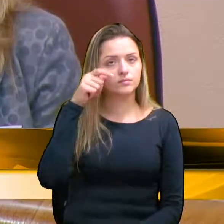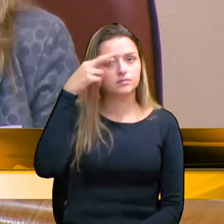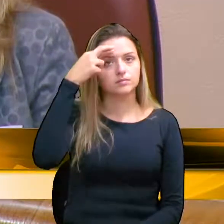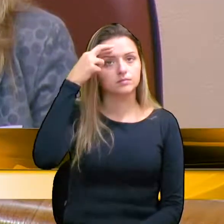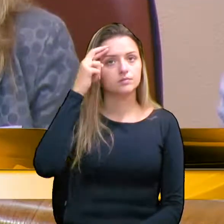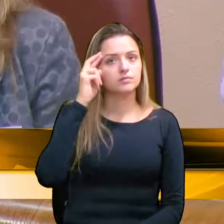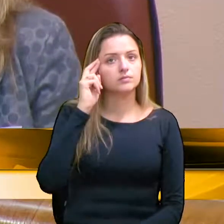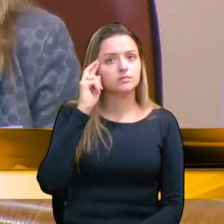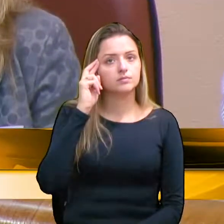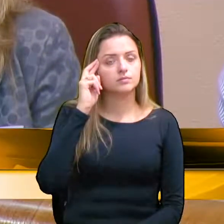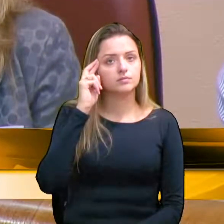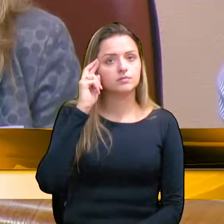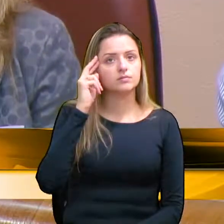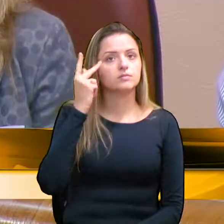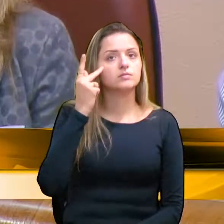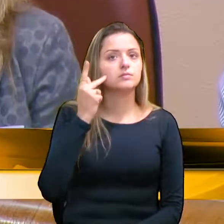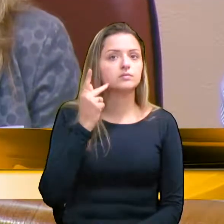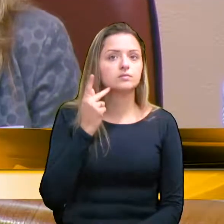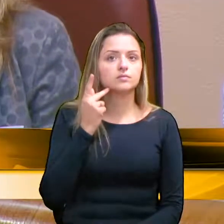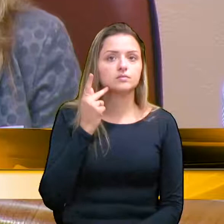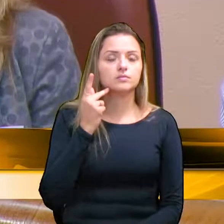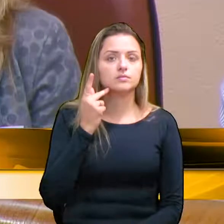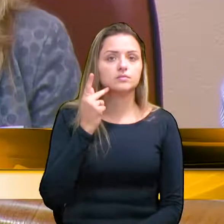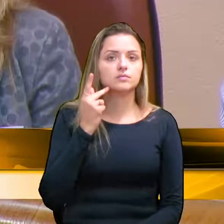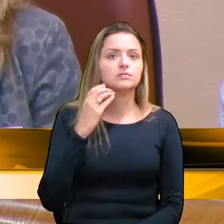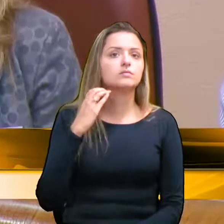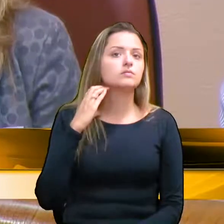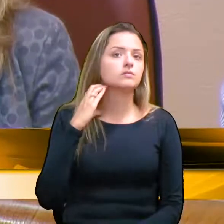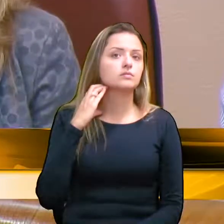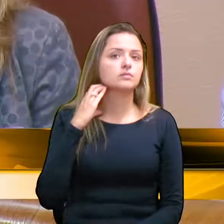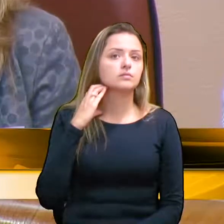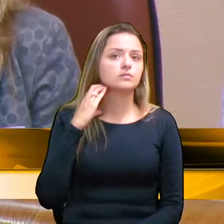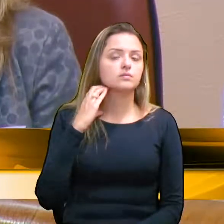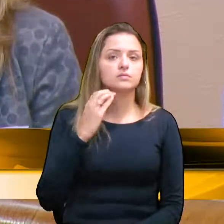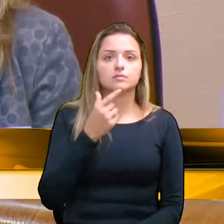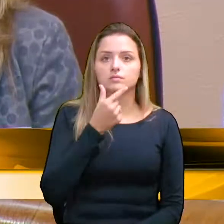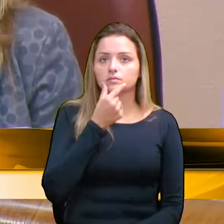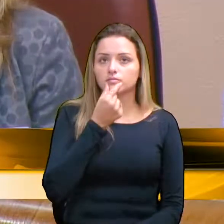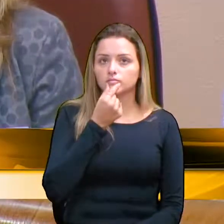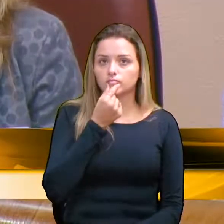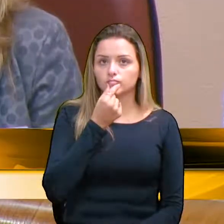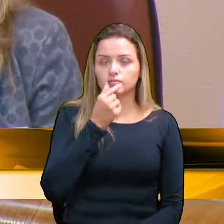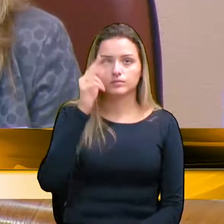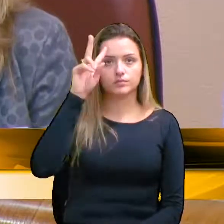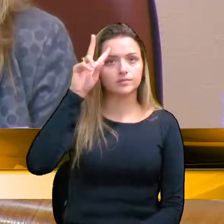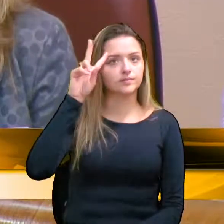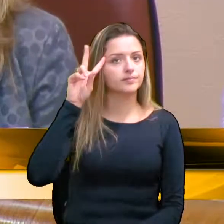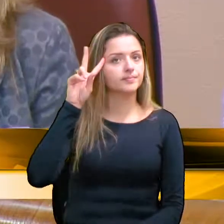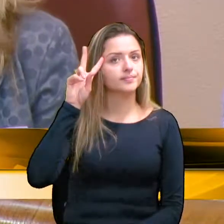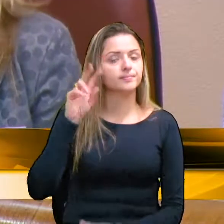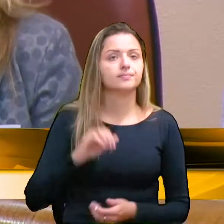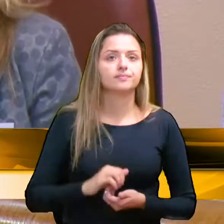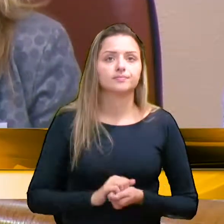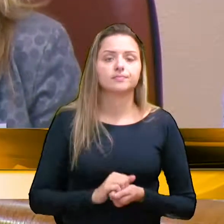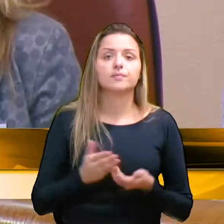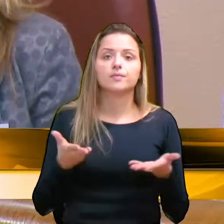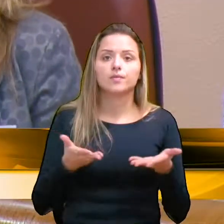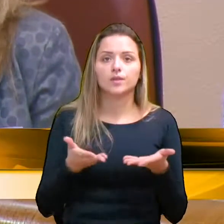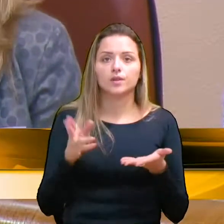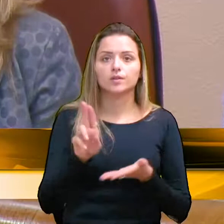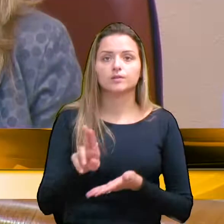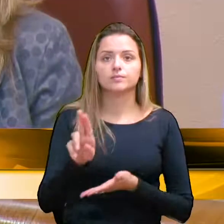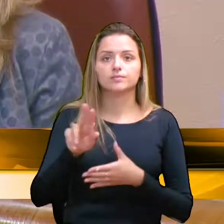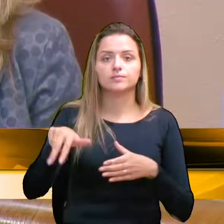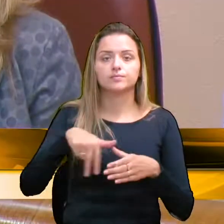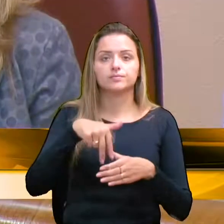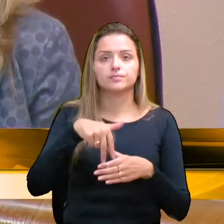Rafael Bueno, Renato Nunes, Ricardo Daneluz, Rodrigo Beltrão e Velocino Ex. No grande expediente de